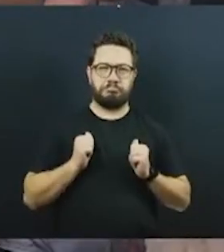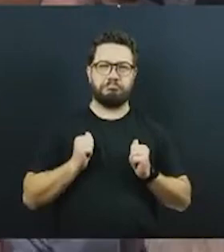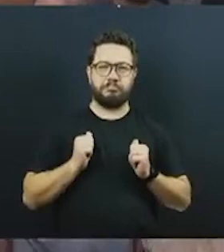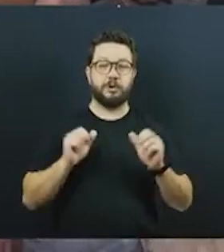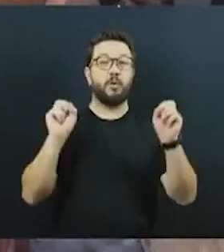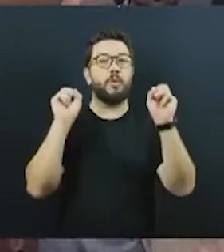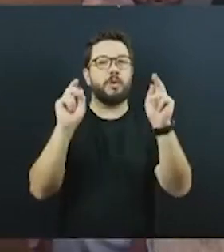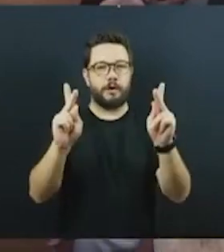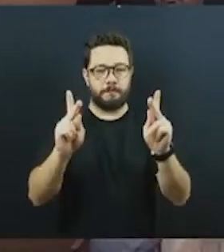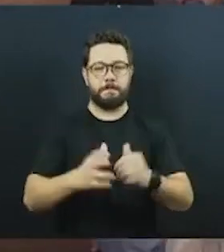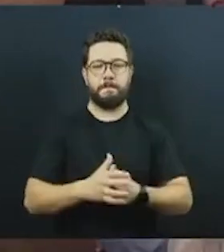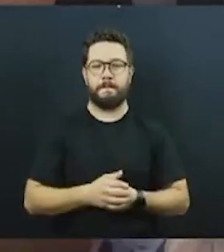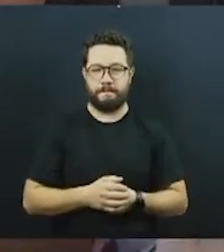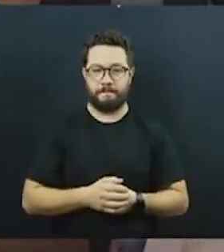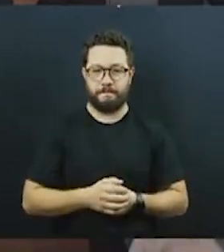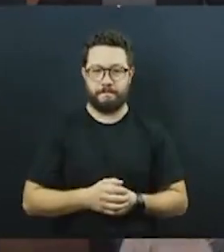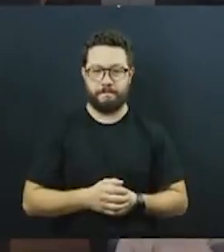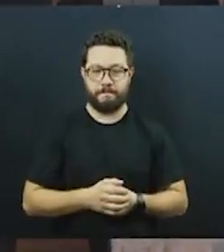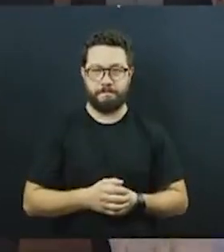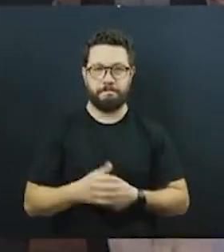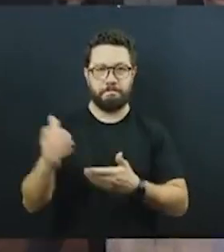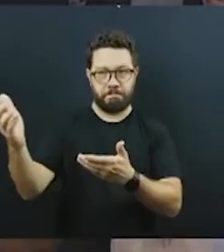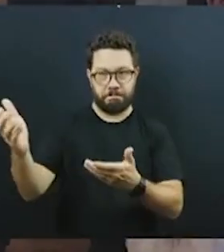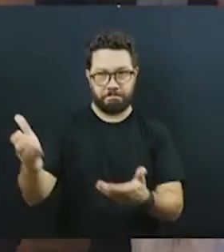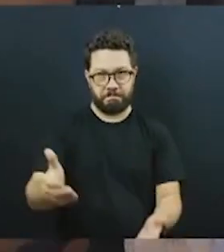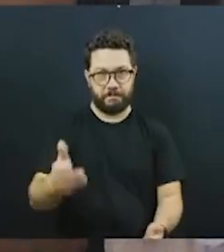Próxima inscrita, vereadora Noêmia Rocha, 2 minutos.